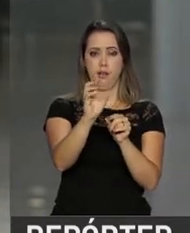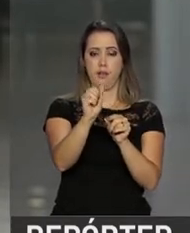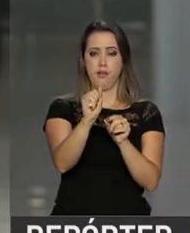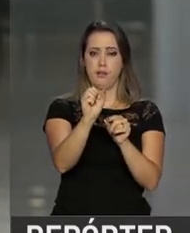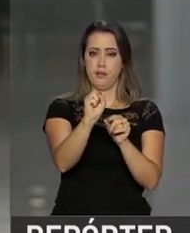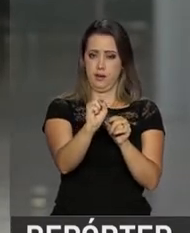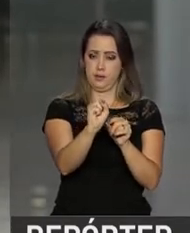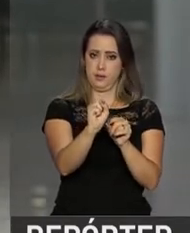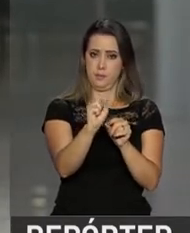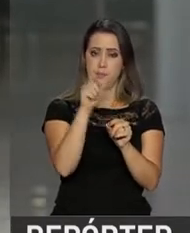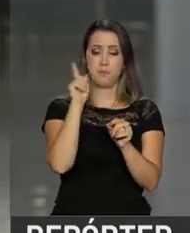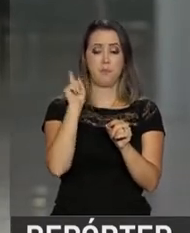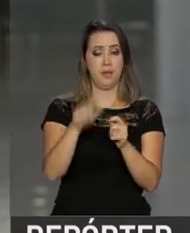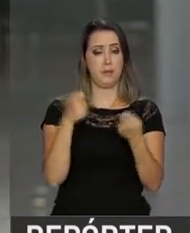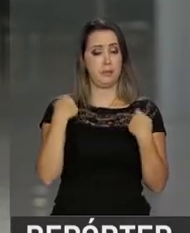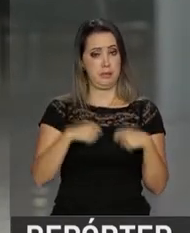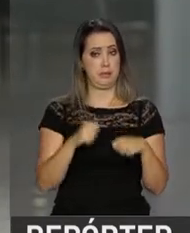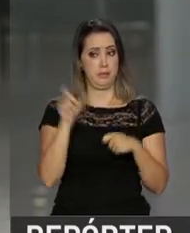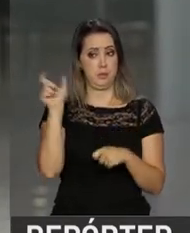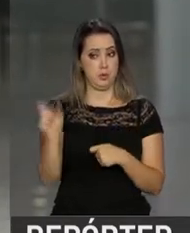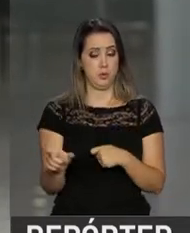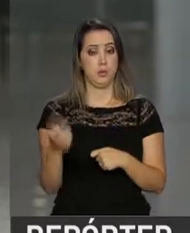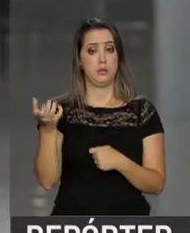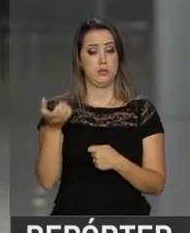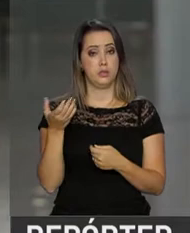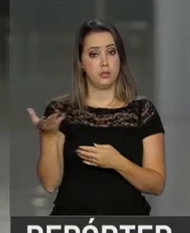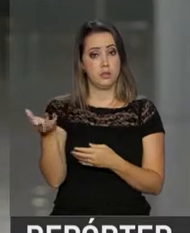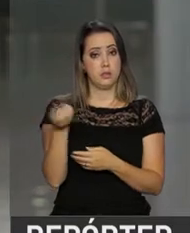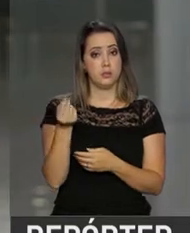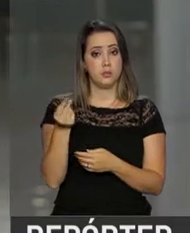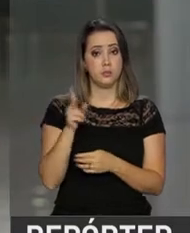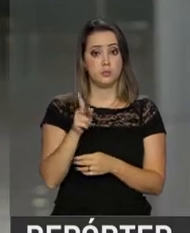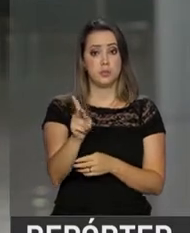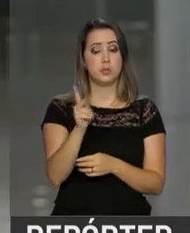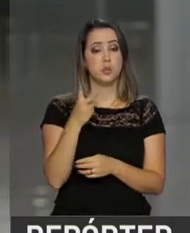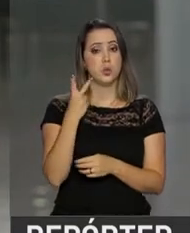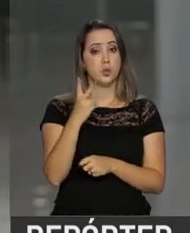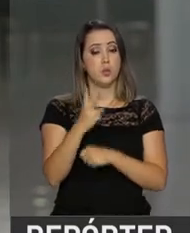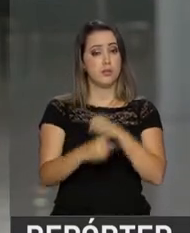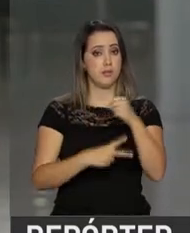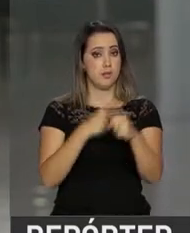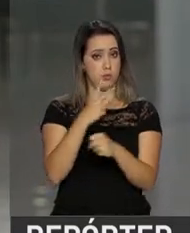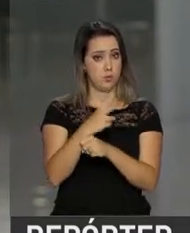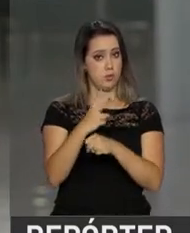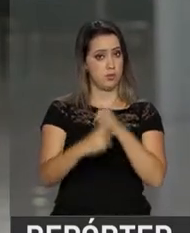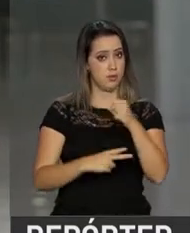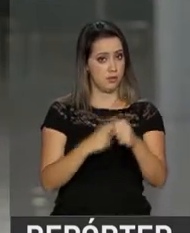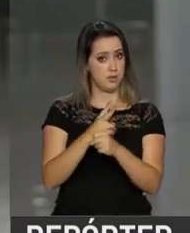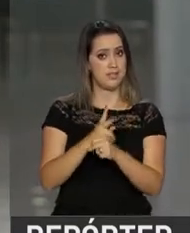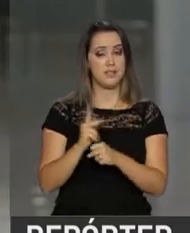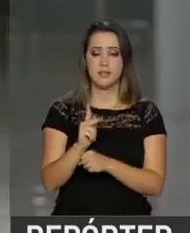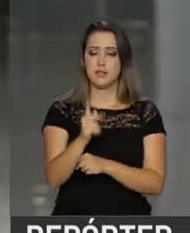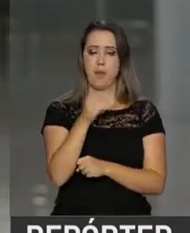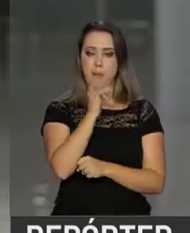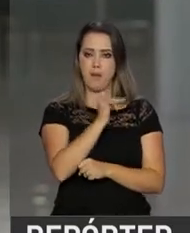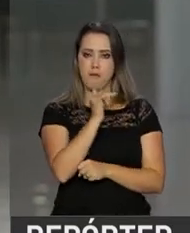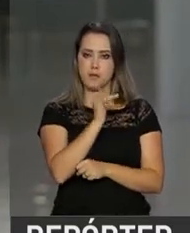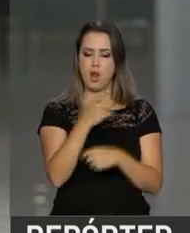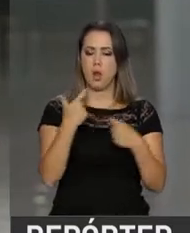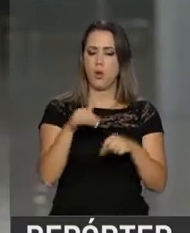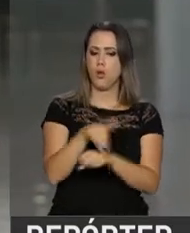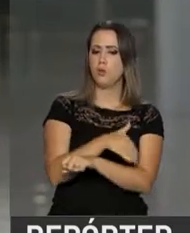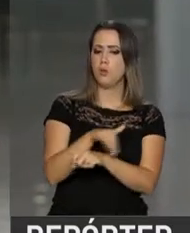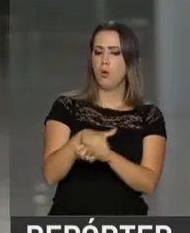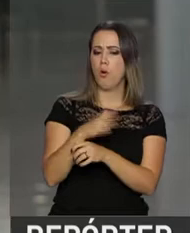a obrigação do beneficiário atualizar o cadastro de dois em dois anos se em algum momento o benefício